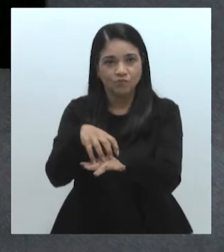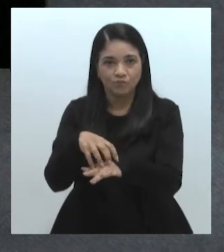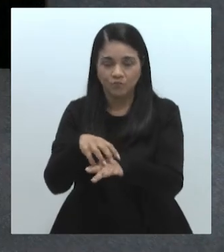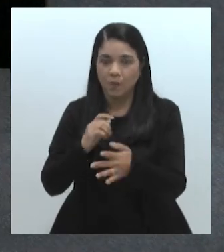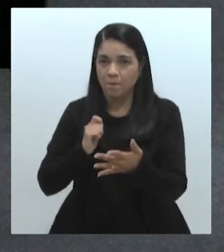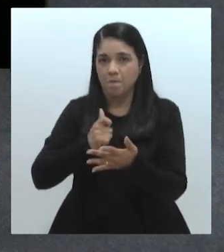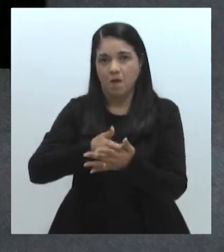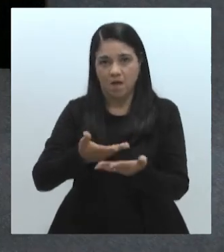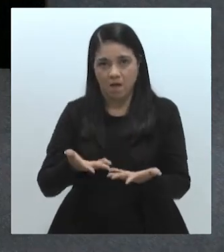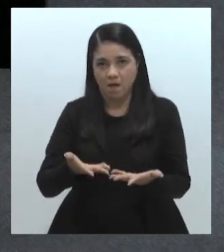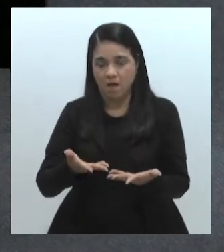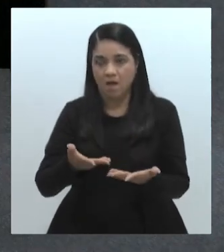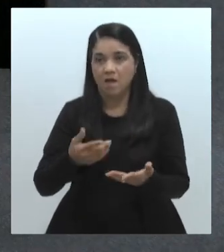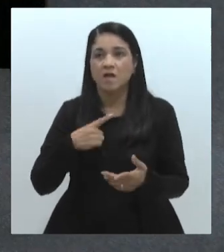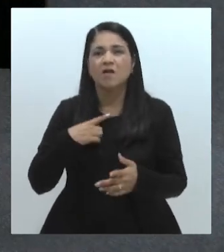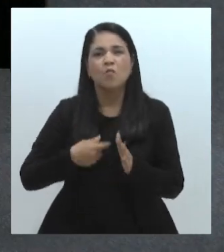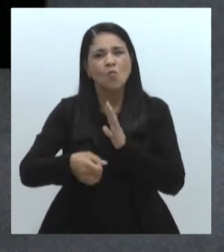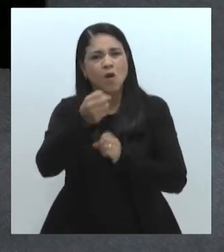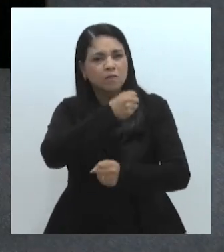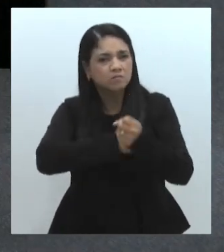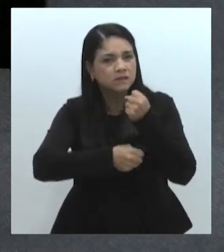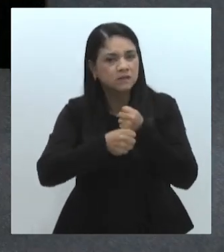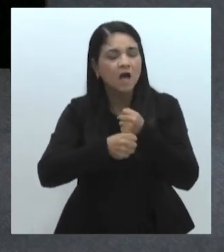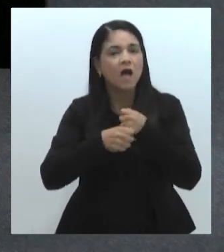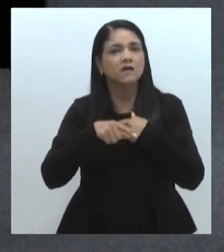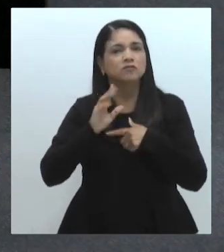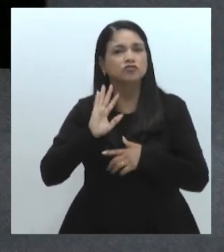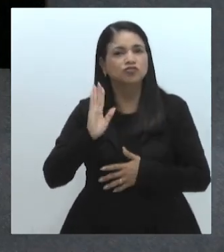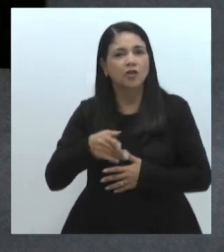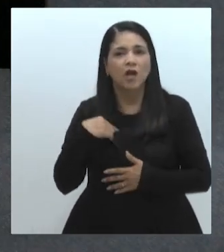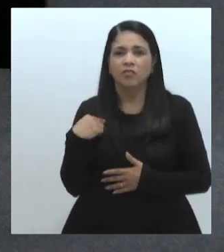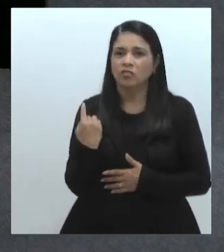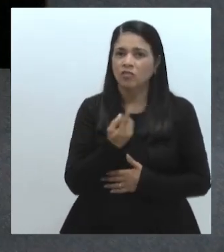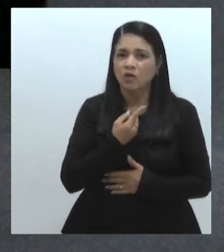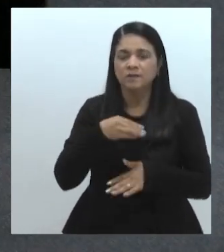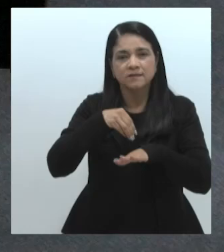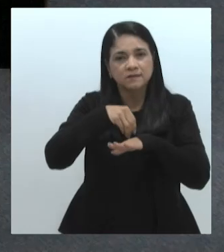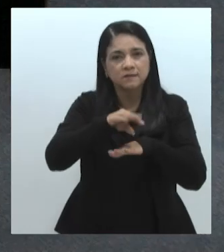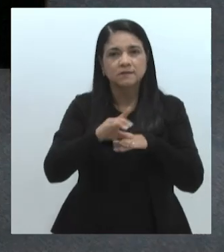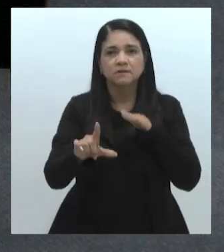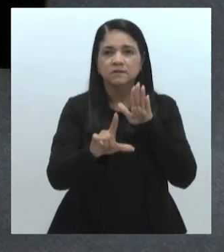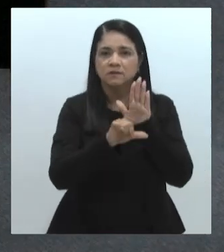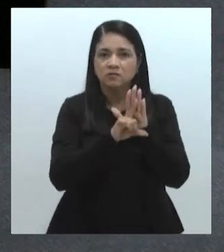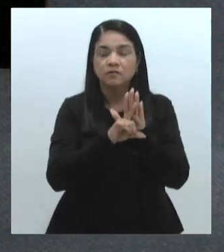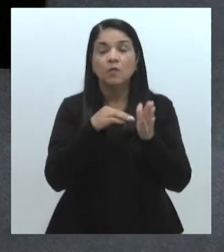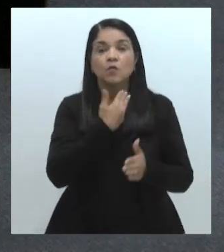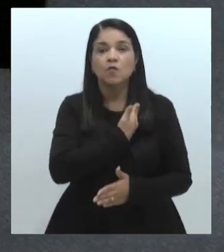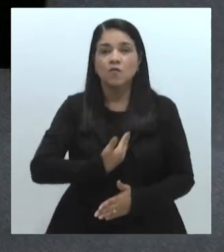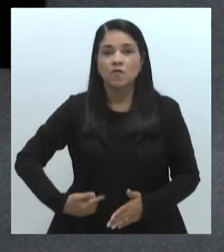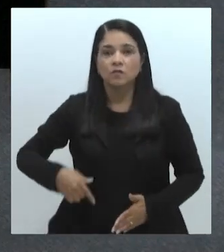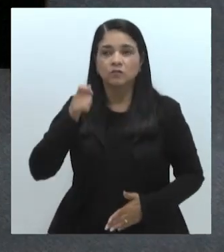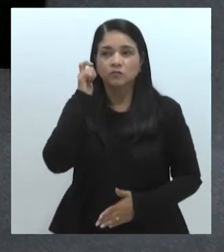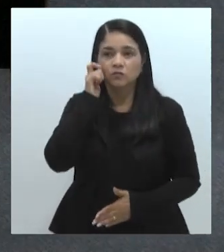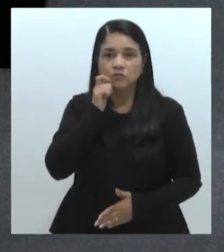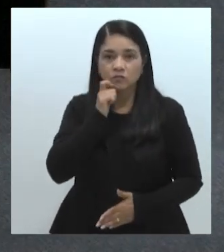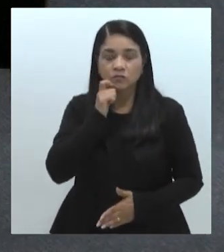havia ingressado aqui no ano passado, senhora presidente, essa indicação legislativa para o governo do estado, falando das